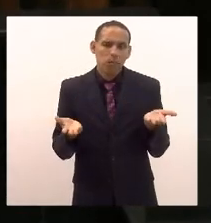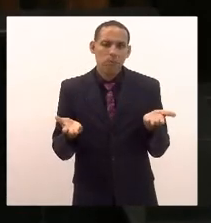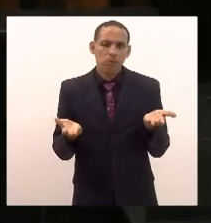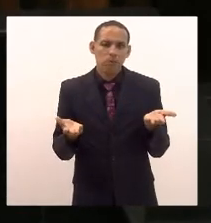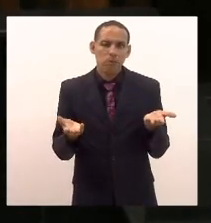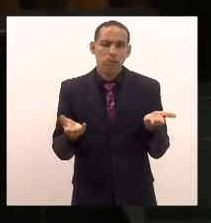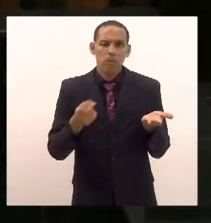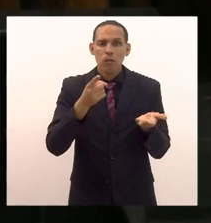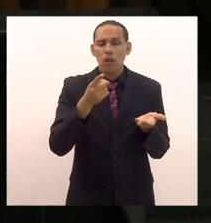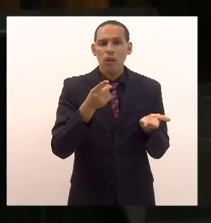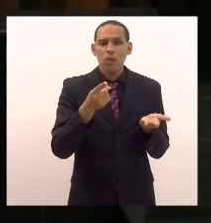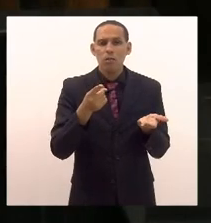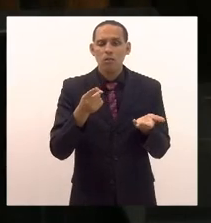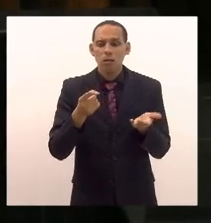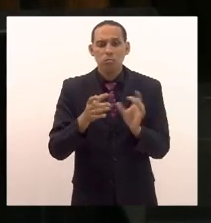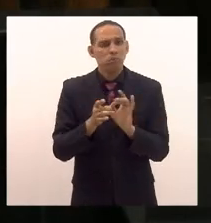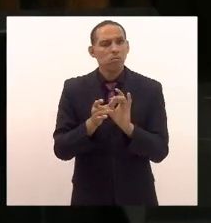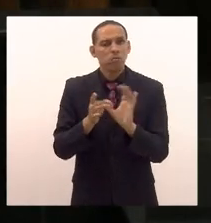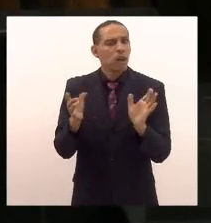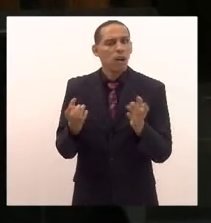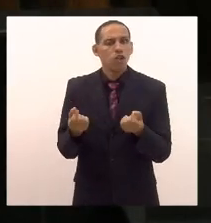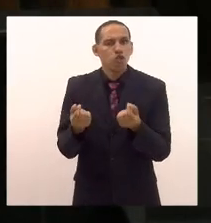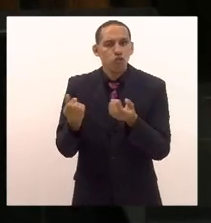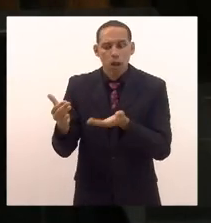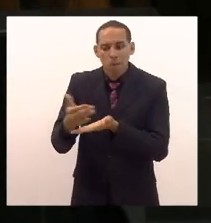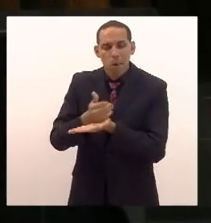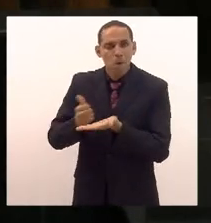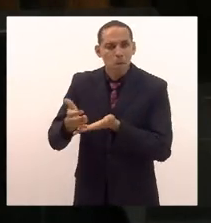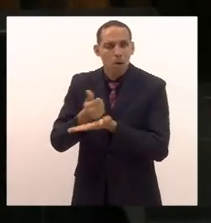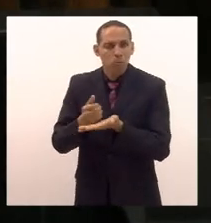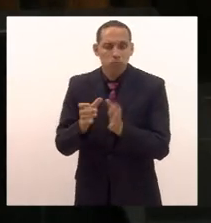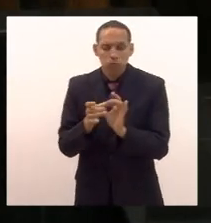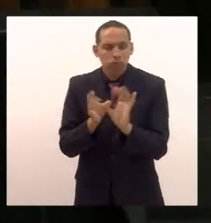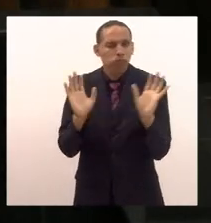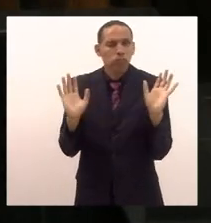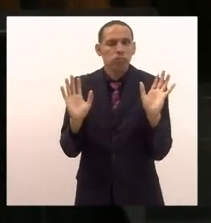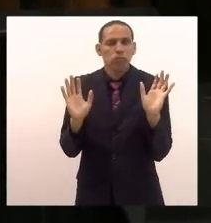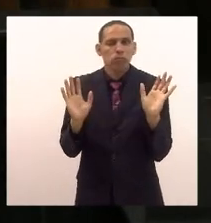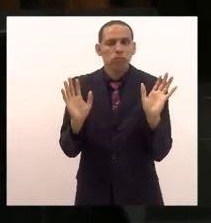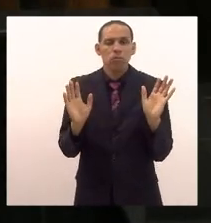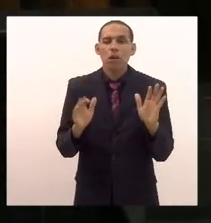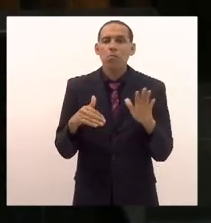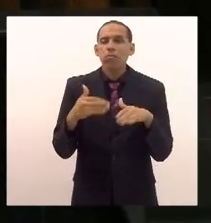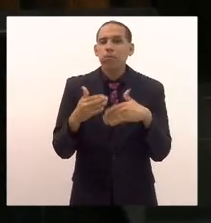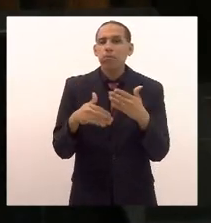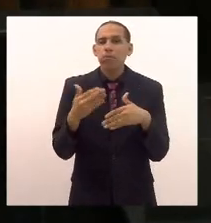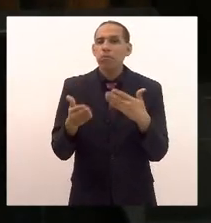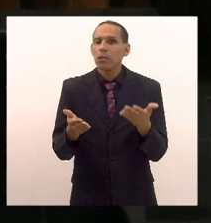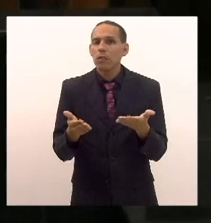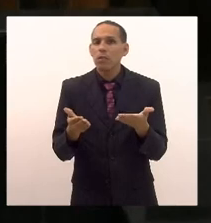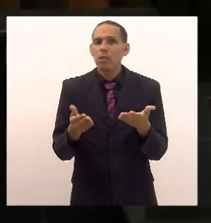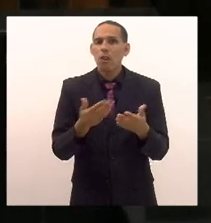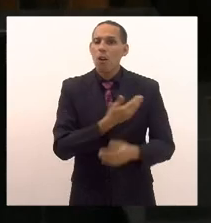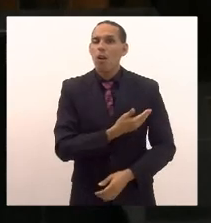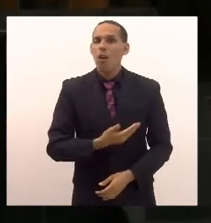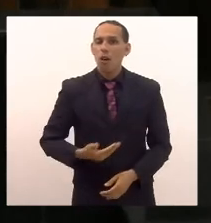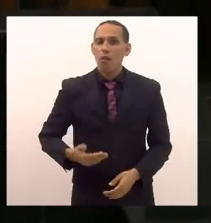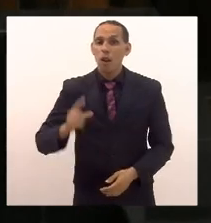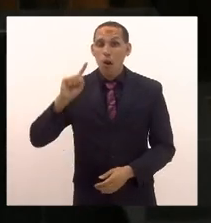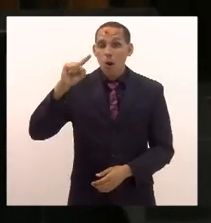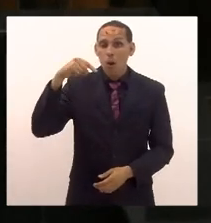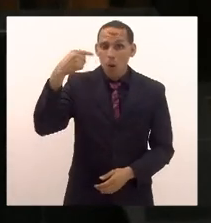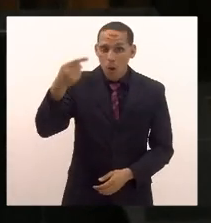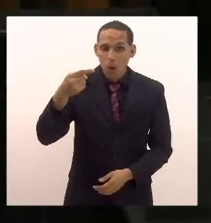você tá abrindo mão de uma recadação que vai vigiar no governo que lhe